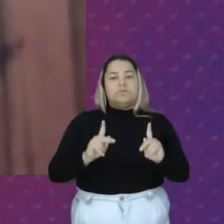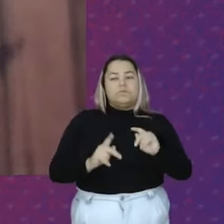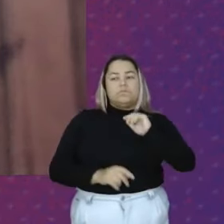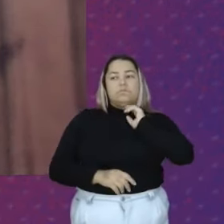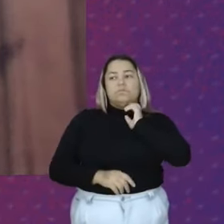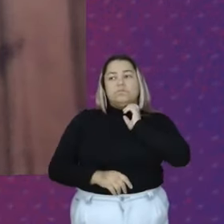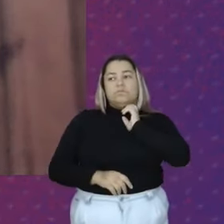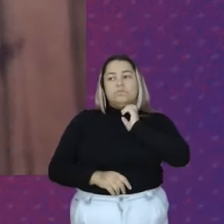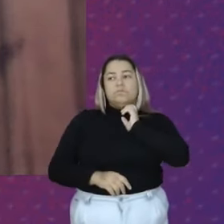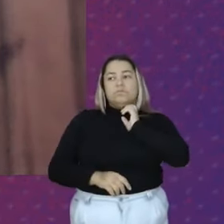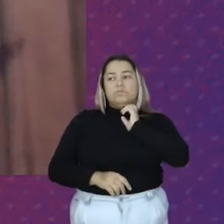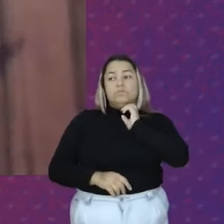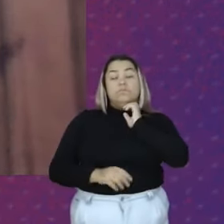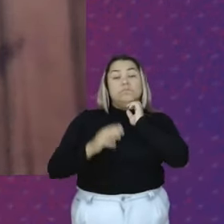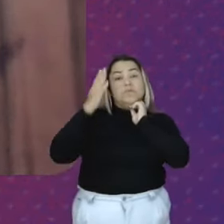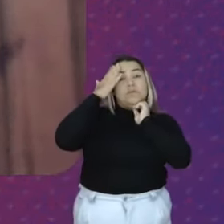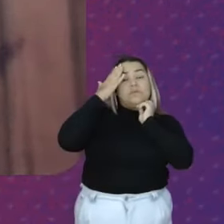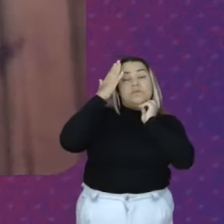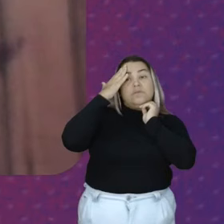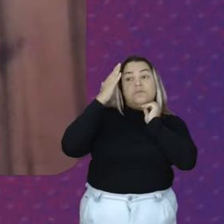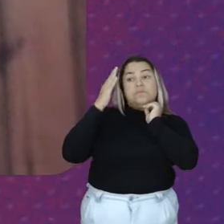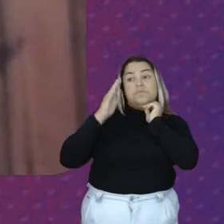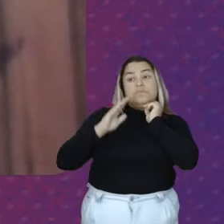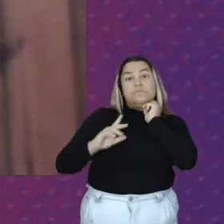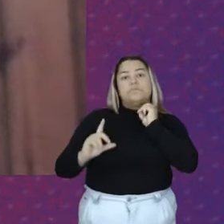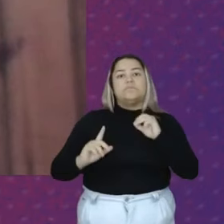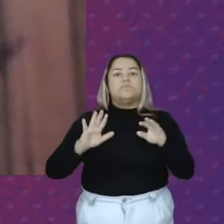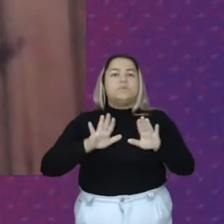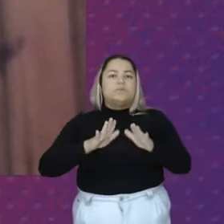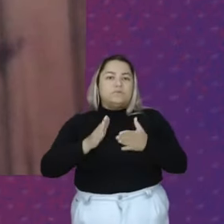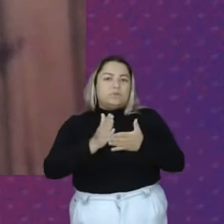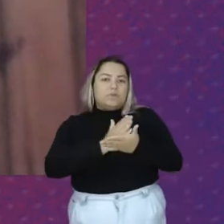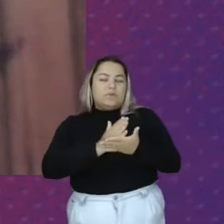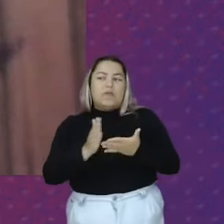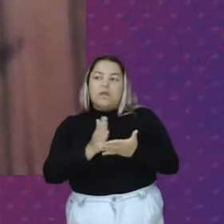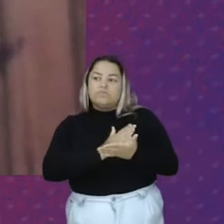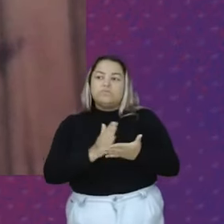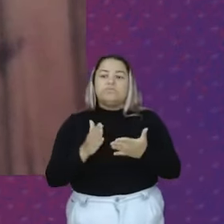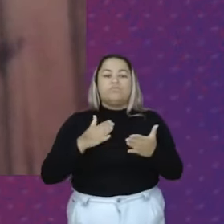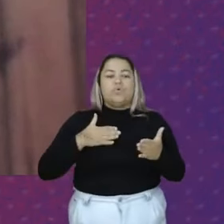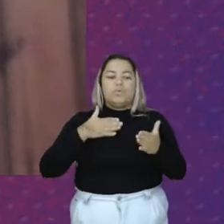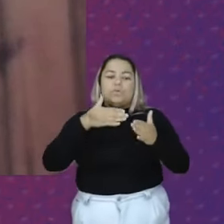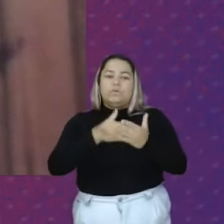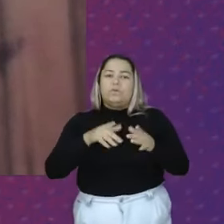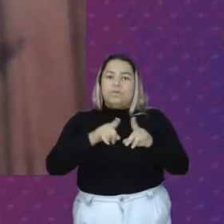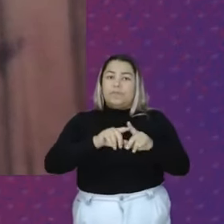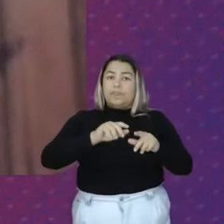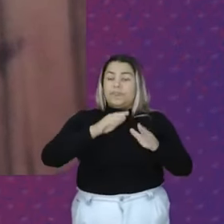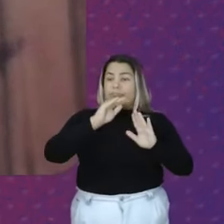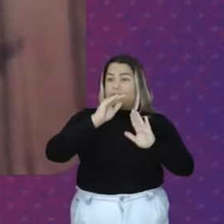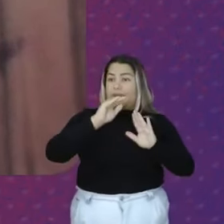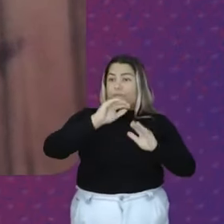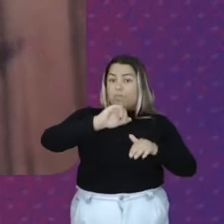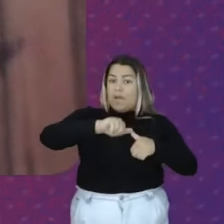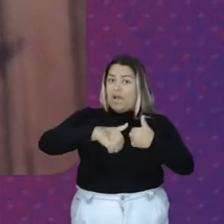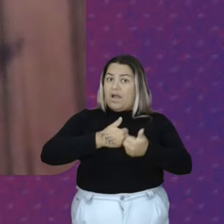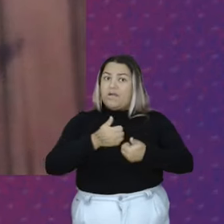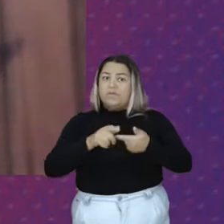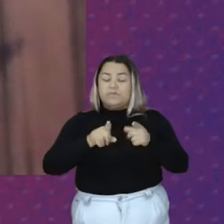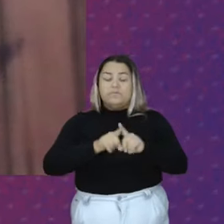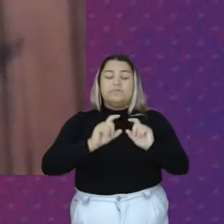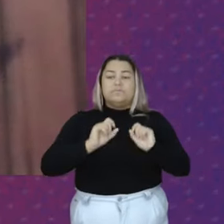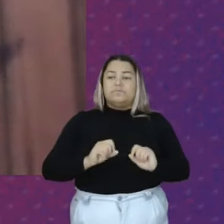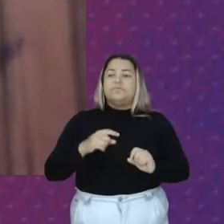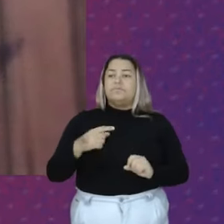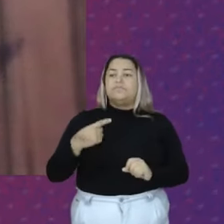tá a gente sabe que nós temos as barreiras mas a o o o com a avaliação do psico social e o plano quee limite a